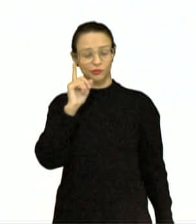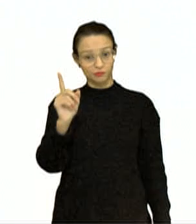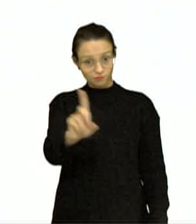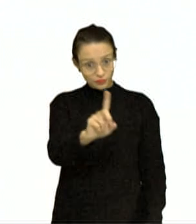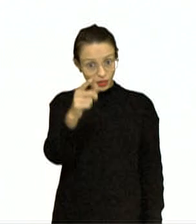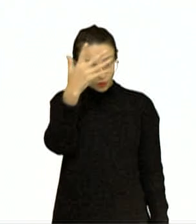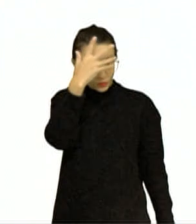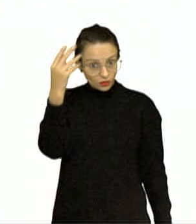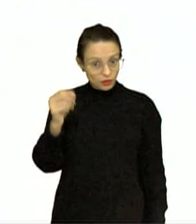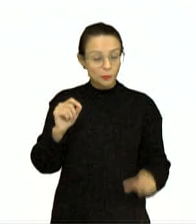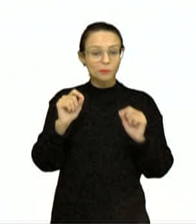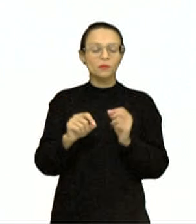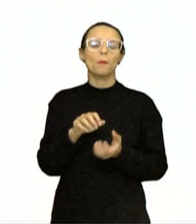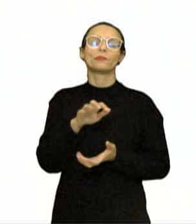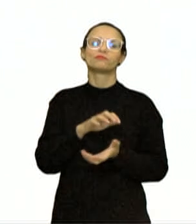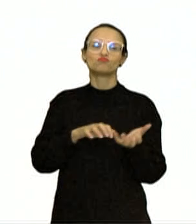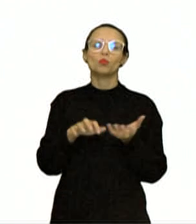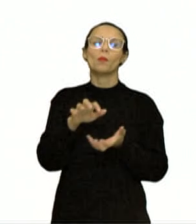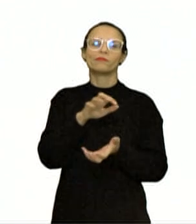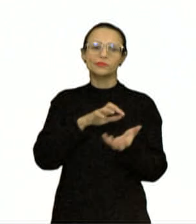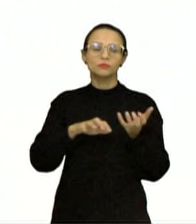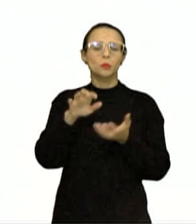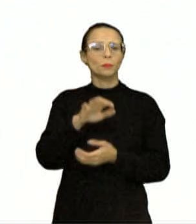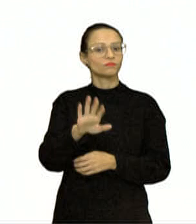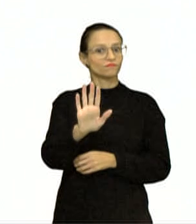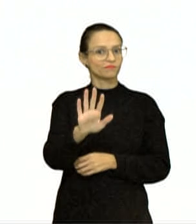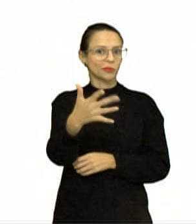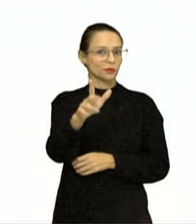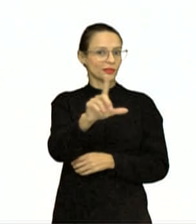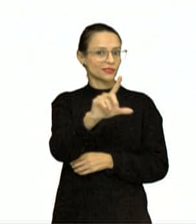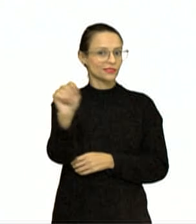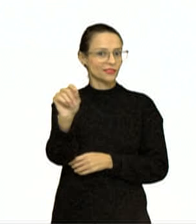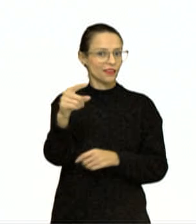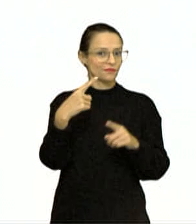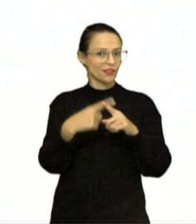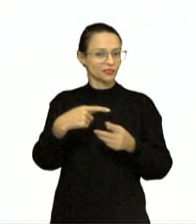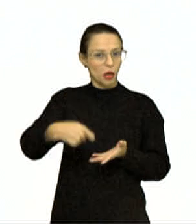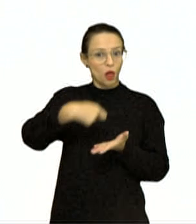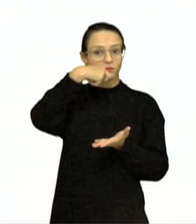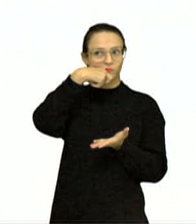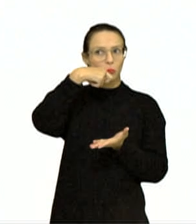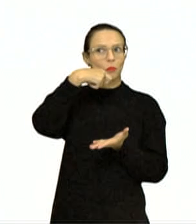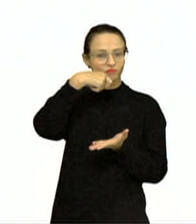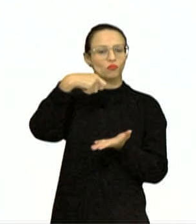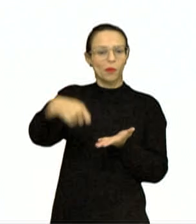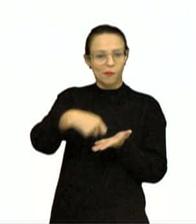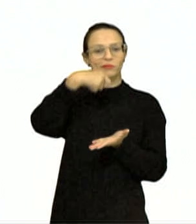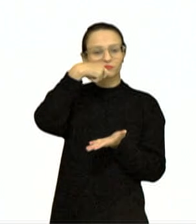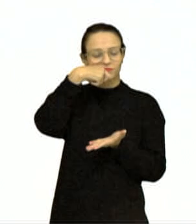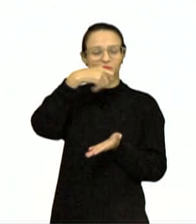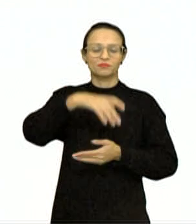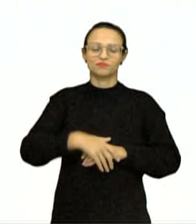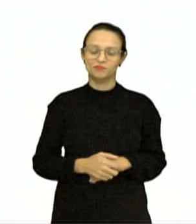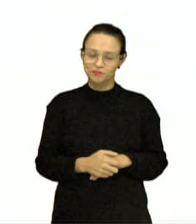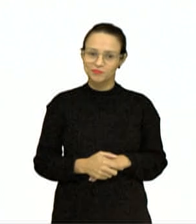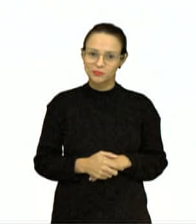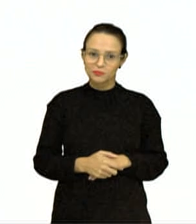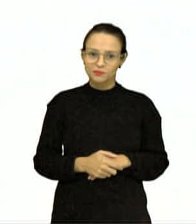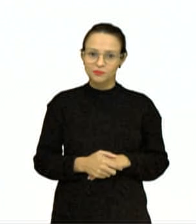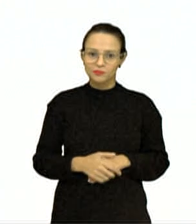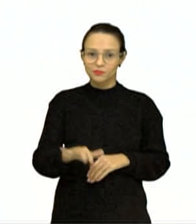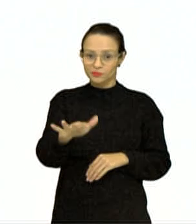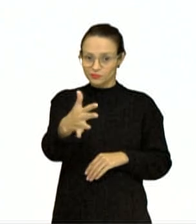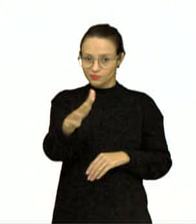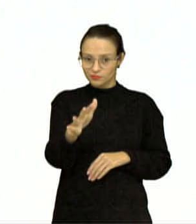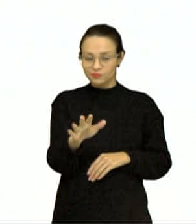se esqueça de mastigar pelo menos 100 vezes cada garfada, só para comer. Serão